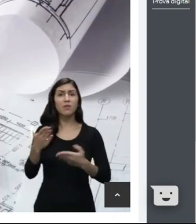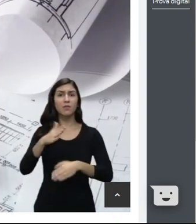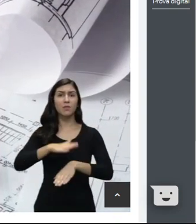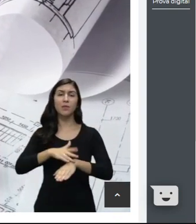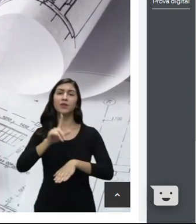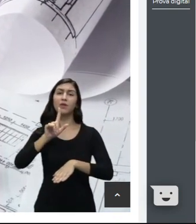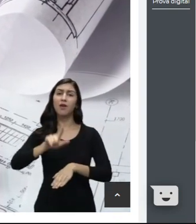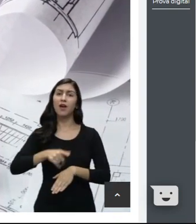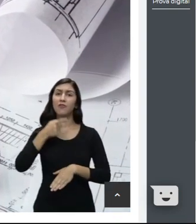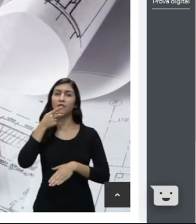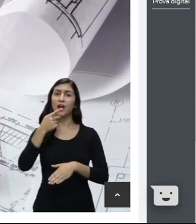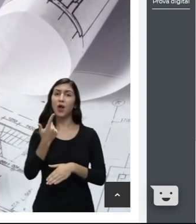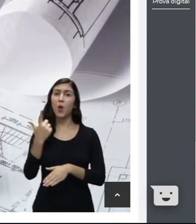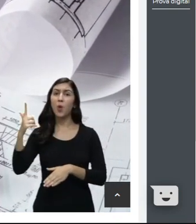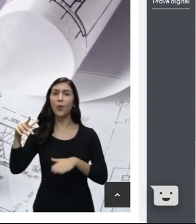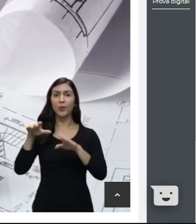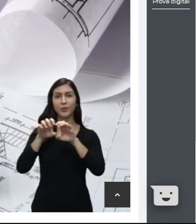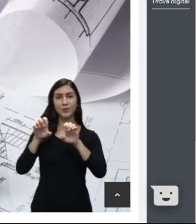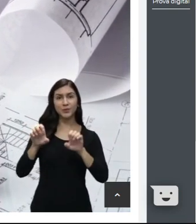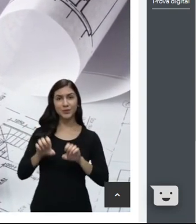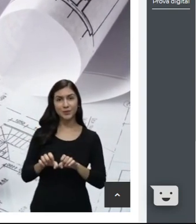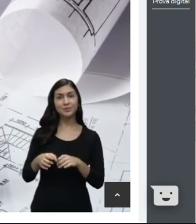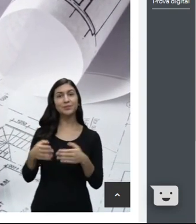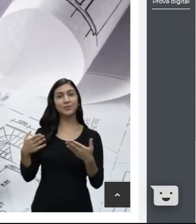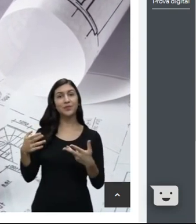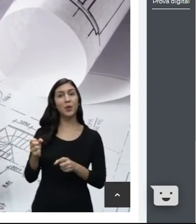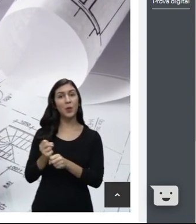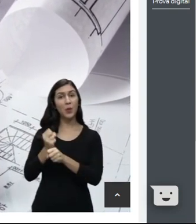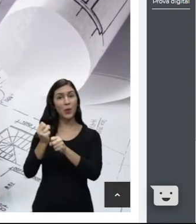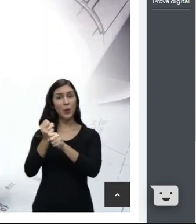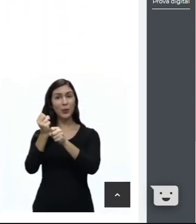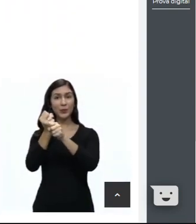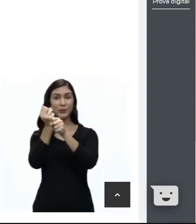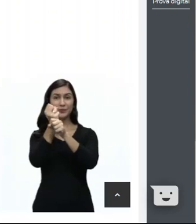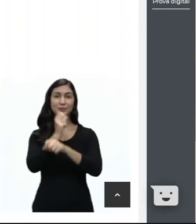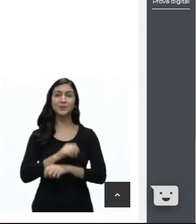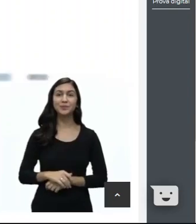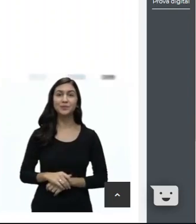é dimensionar outra estrutura, a da construção civil.